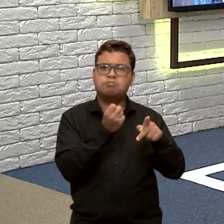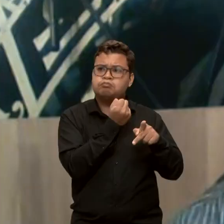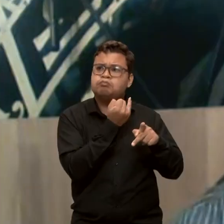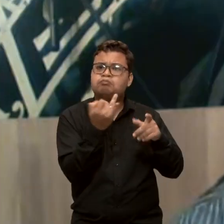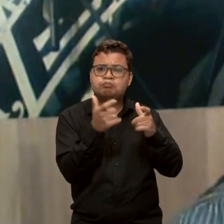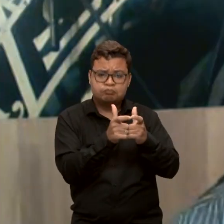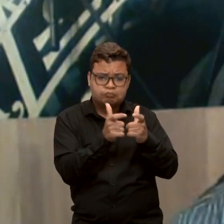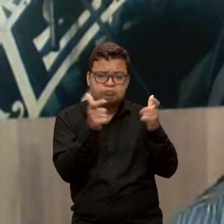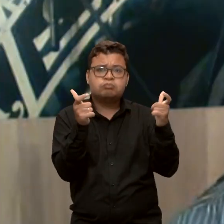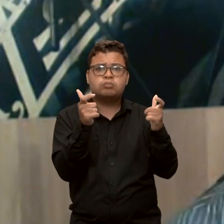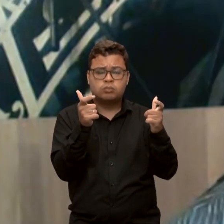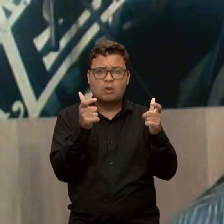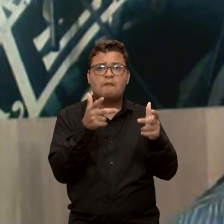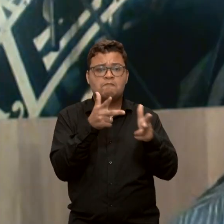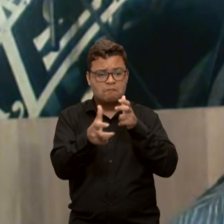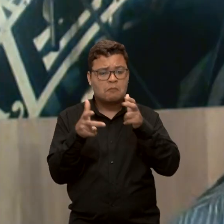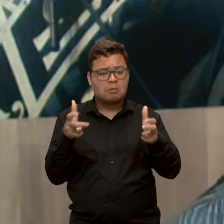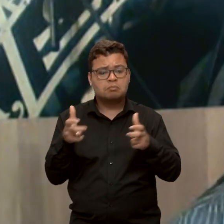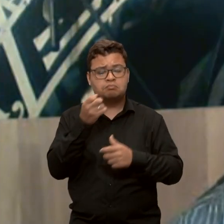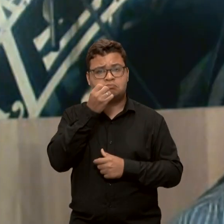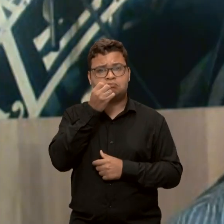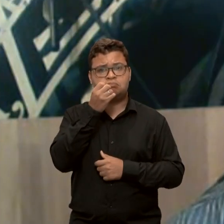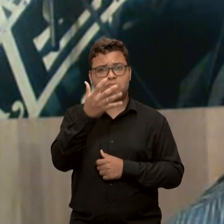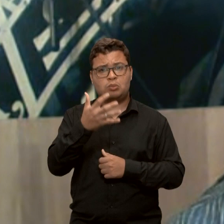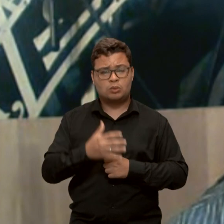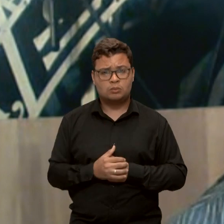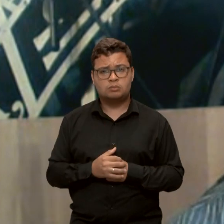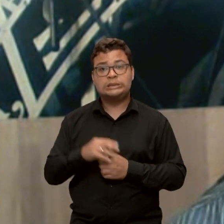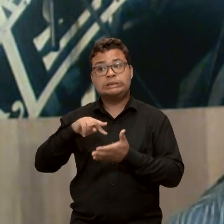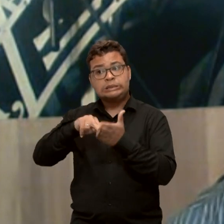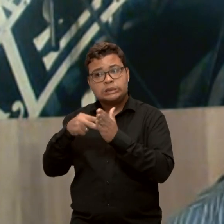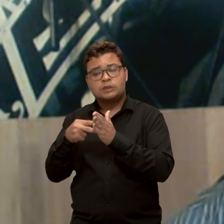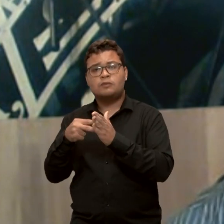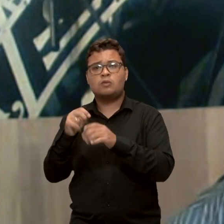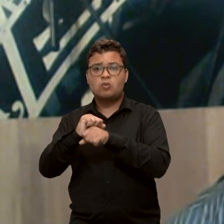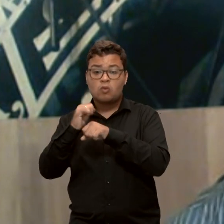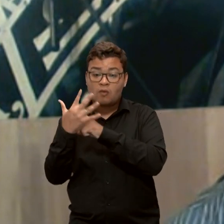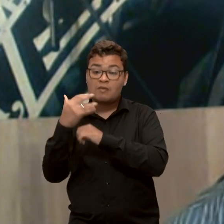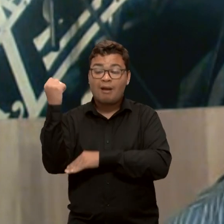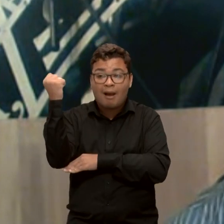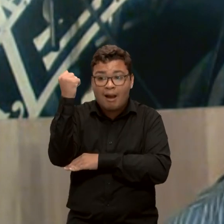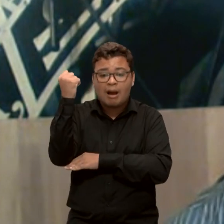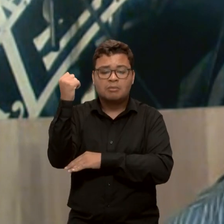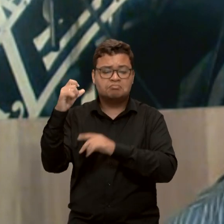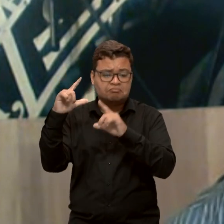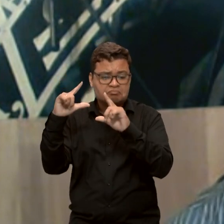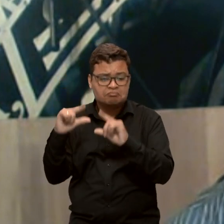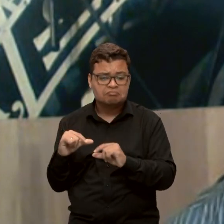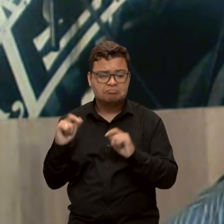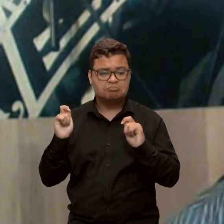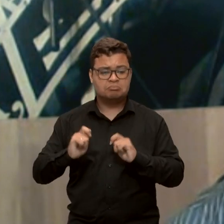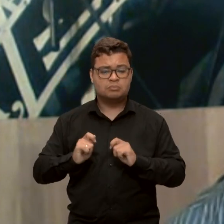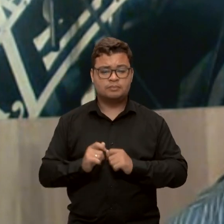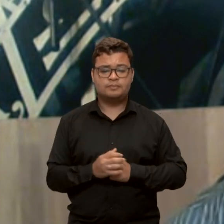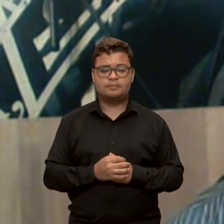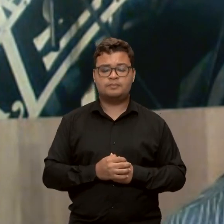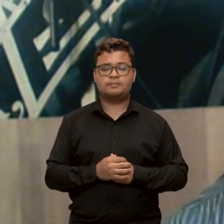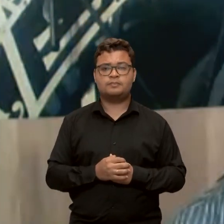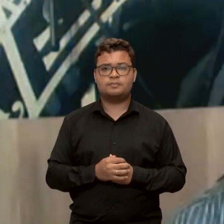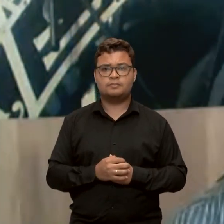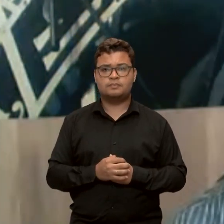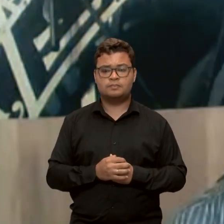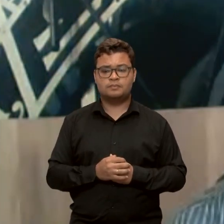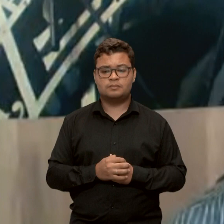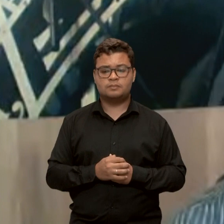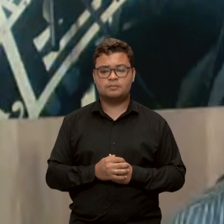isso na prática. A imensa boa notícia que a gente tem hoje é que a gente tem uma parcela muito boa